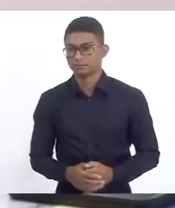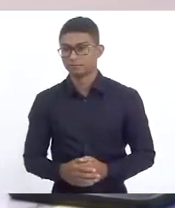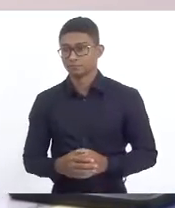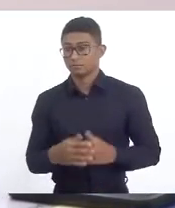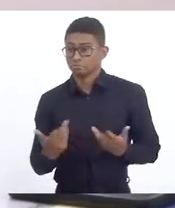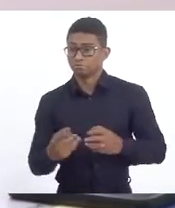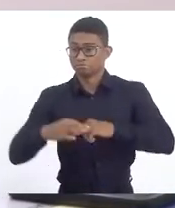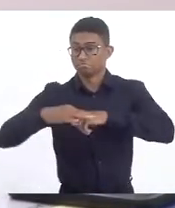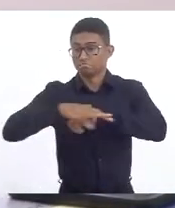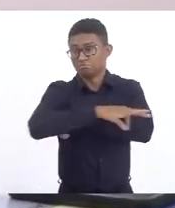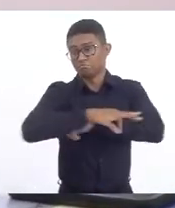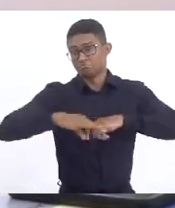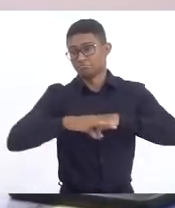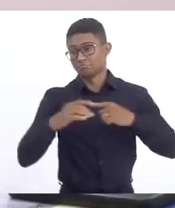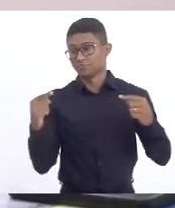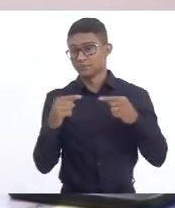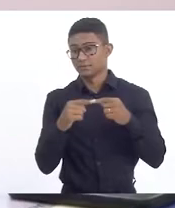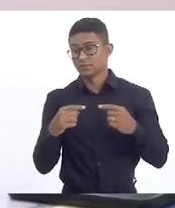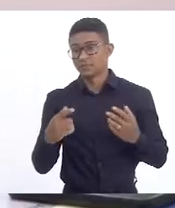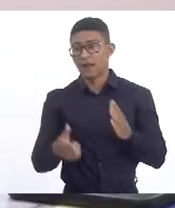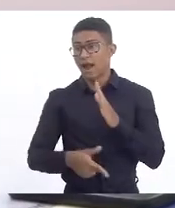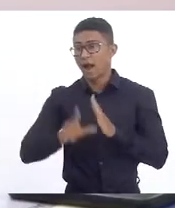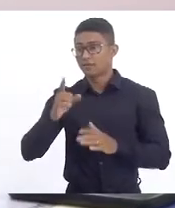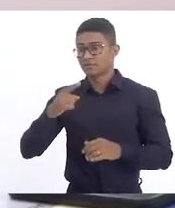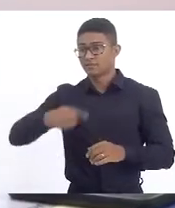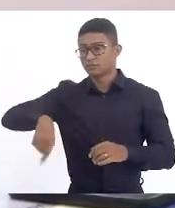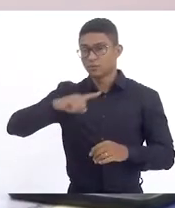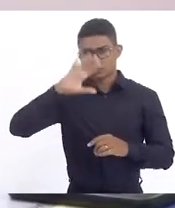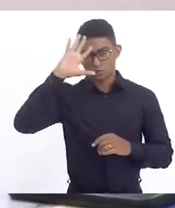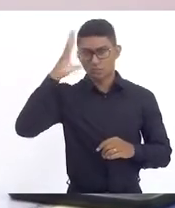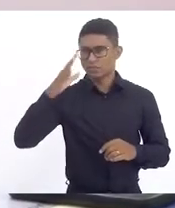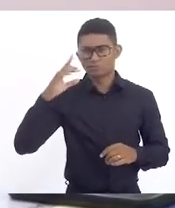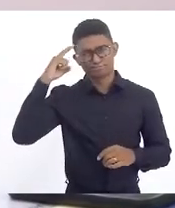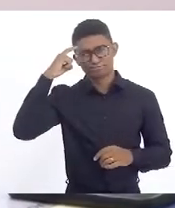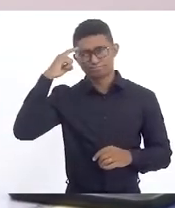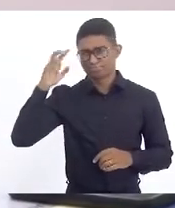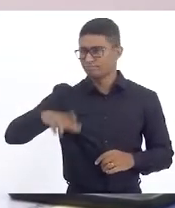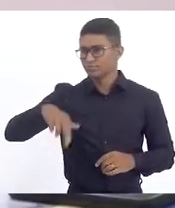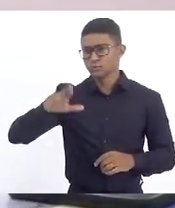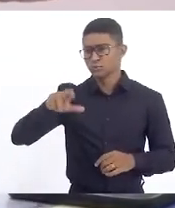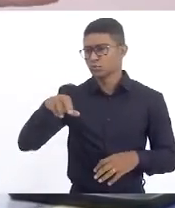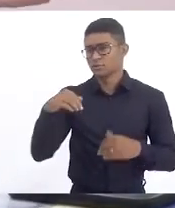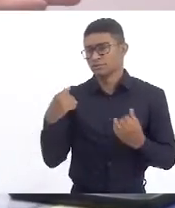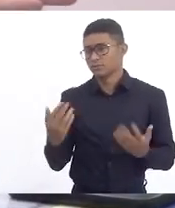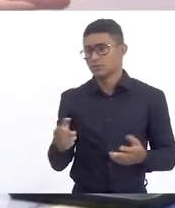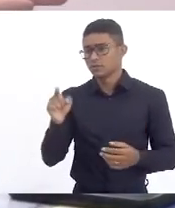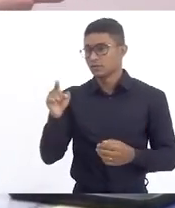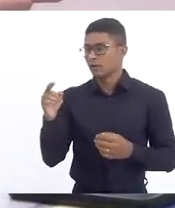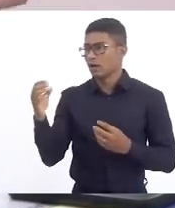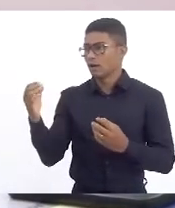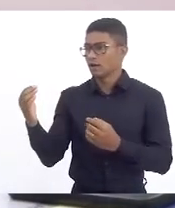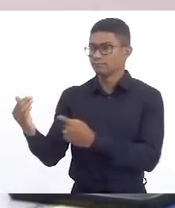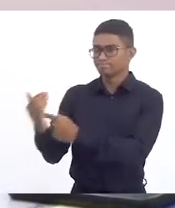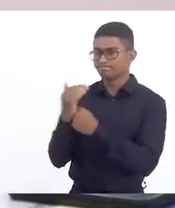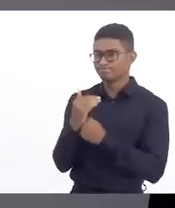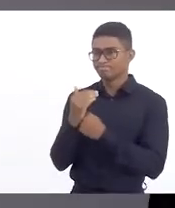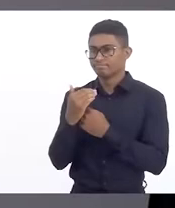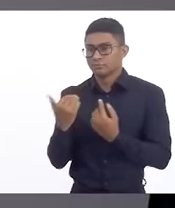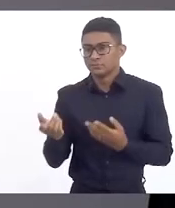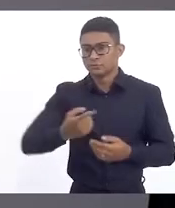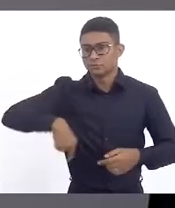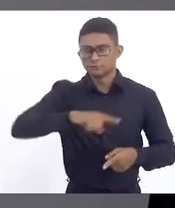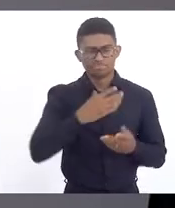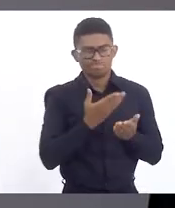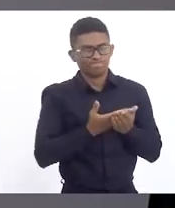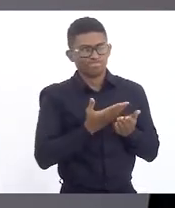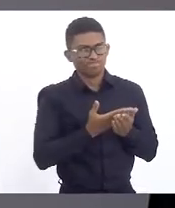pensou, a gente nunca tinha pensado nessa solução. Se tivesse pensado, a gente tinha feito. Então, essa solução foi uma solução iluminada que foi dada e a gente começou a estudar, que viu que